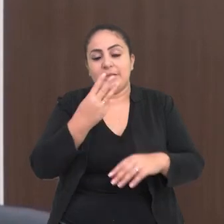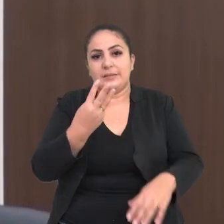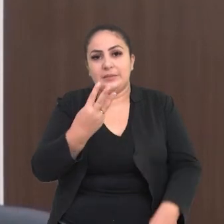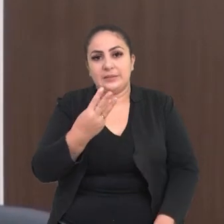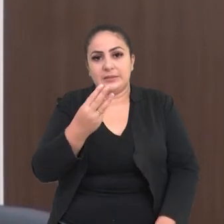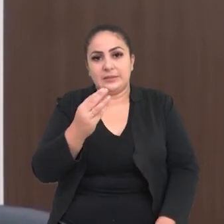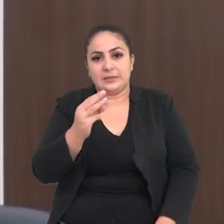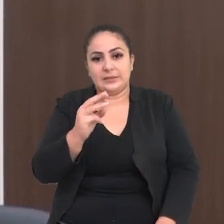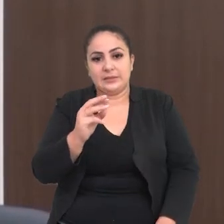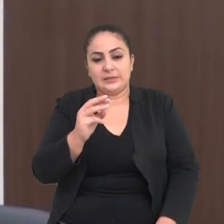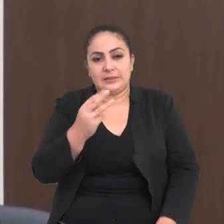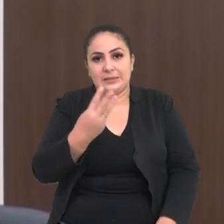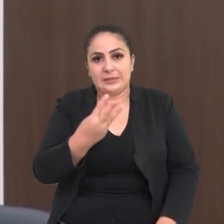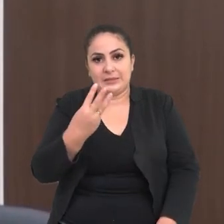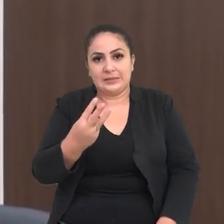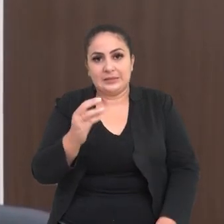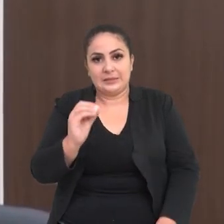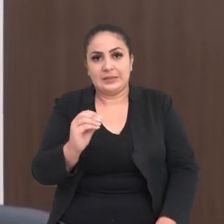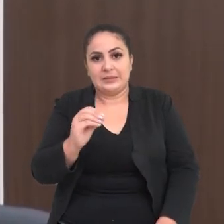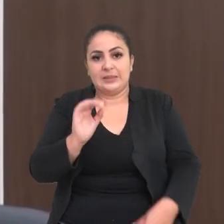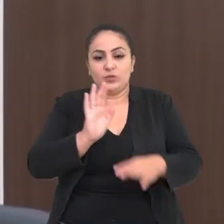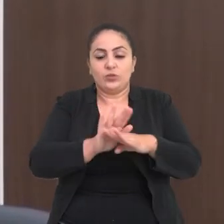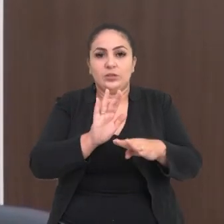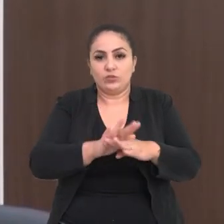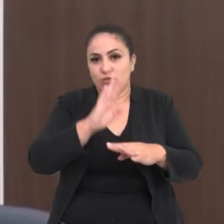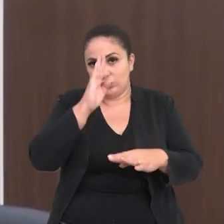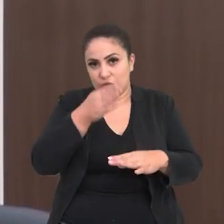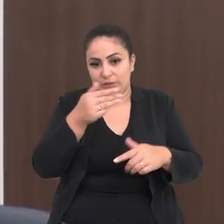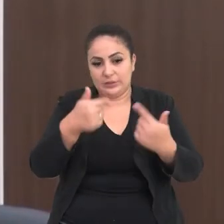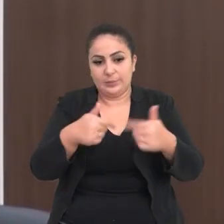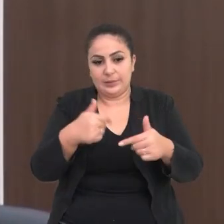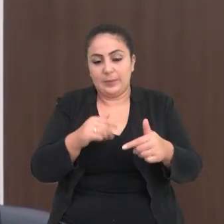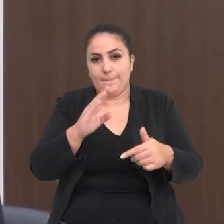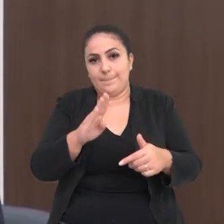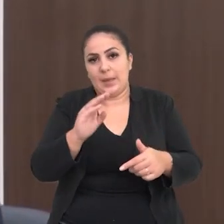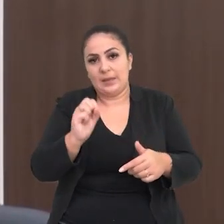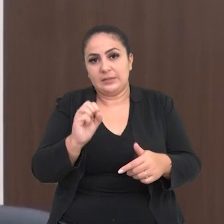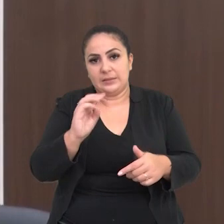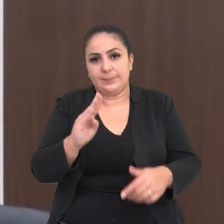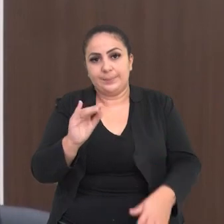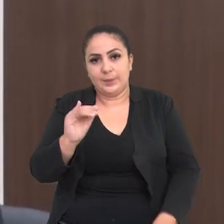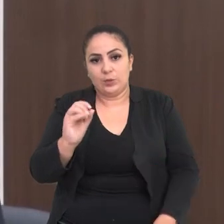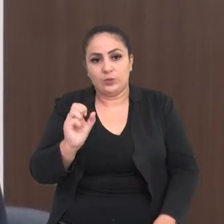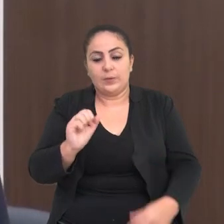de 330 colaboradores direto trabalhando aqui conosco na BS